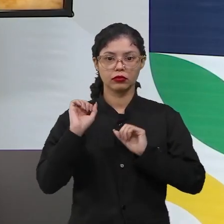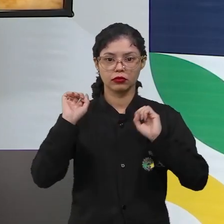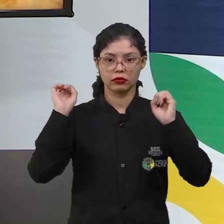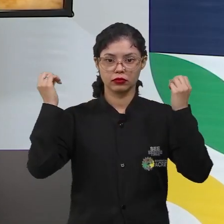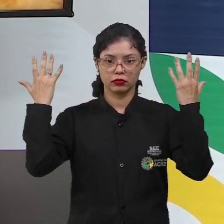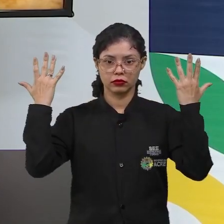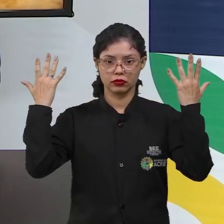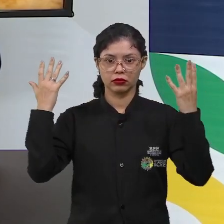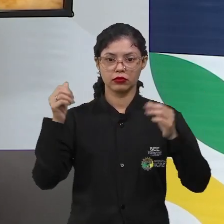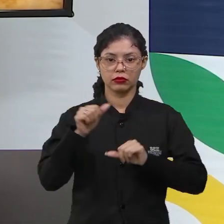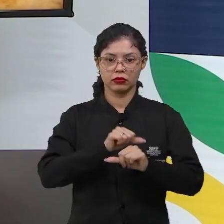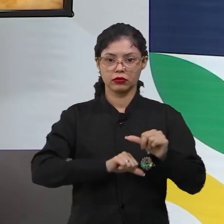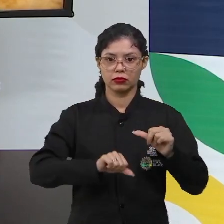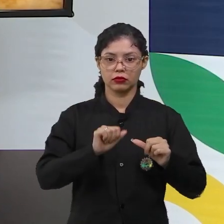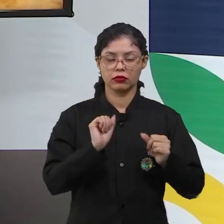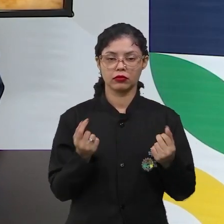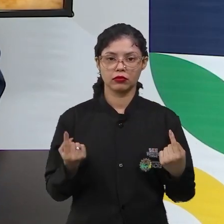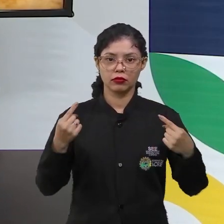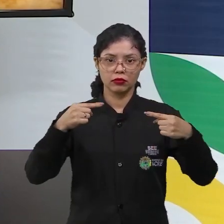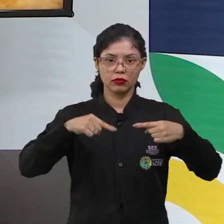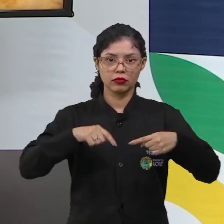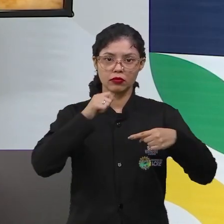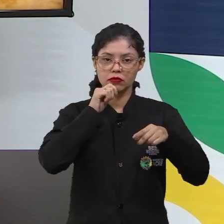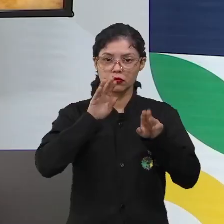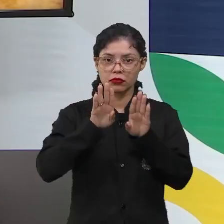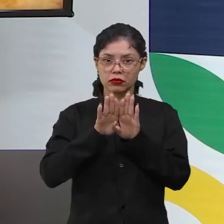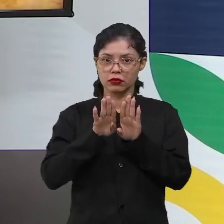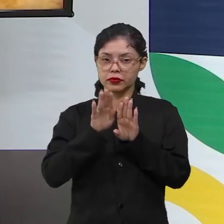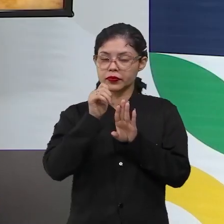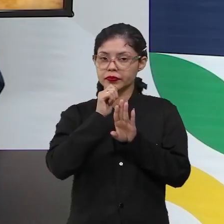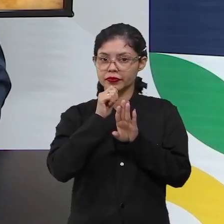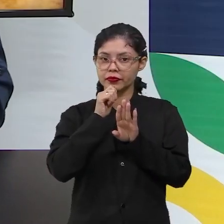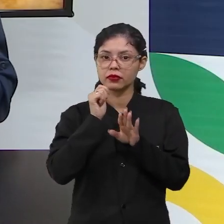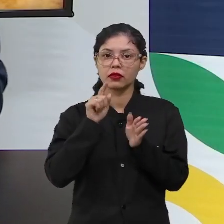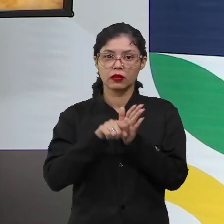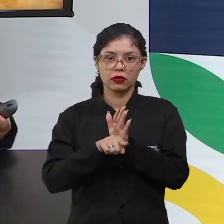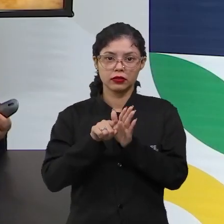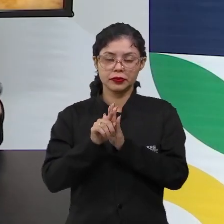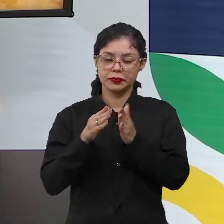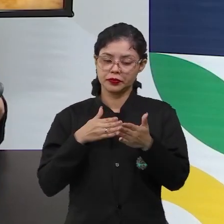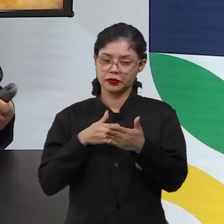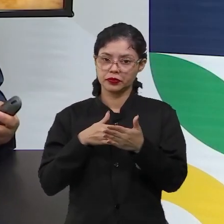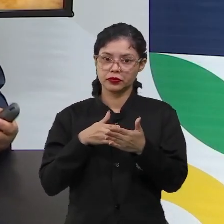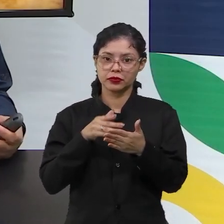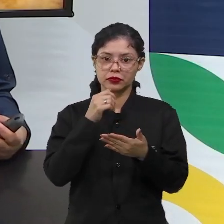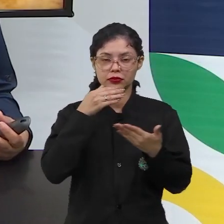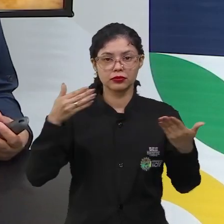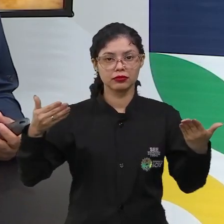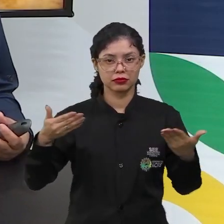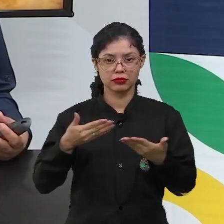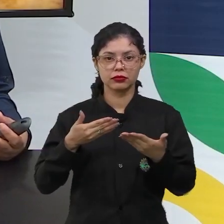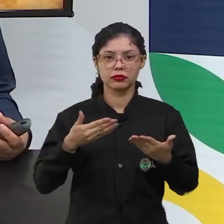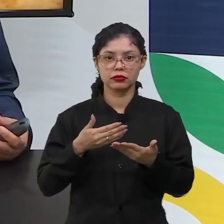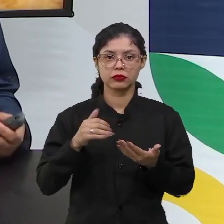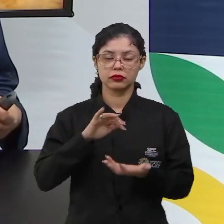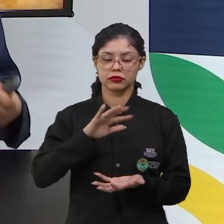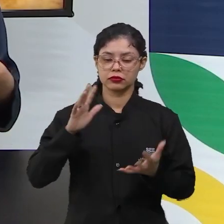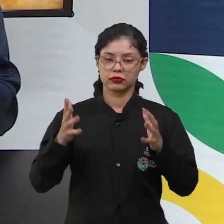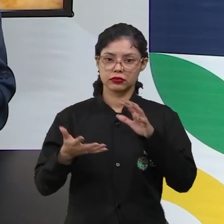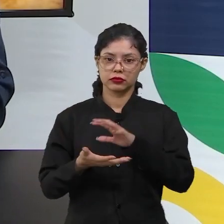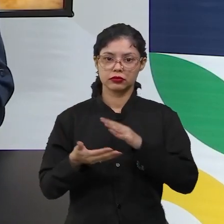esse conflito, ele vai se tornar justamente uma questão, um impasse no mundo atual.